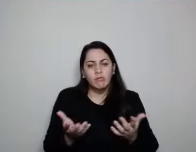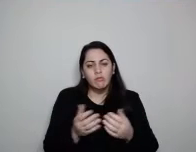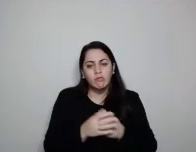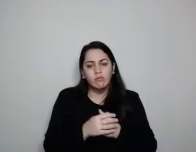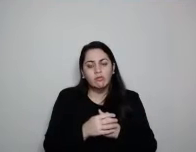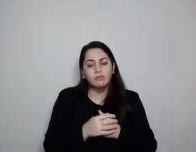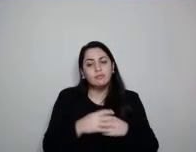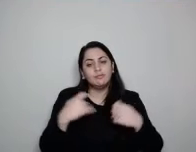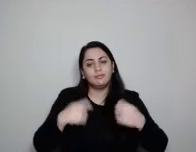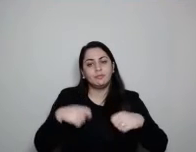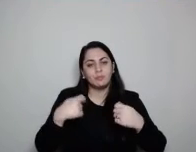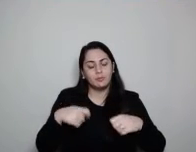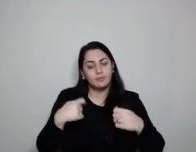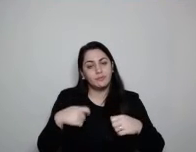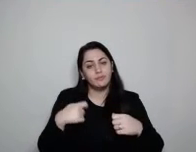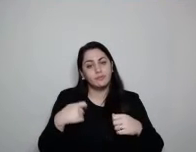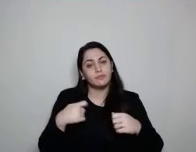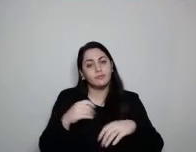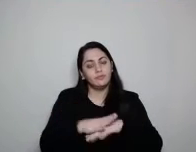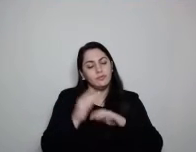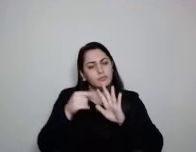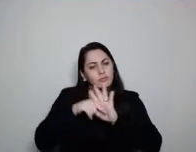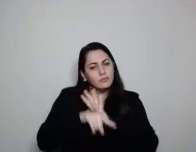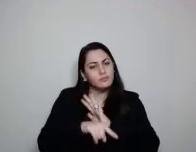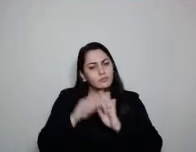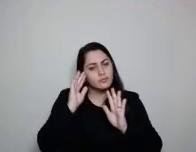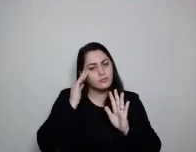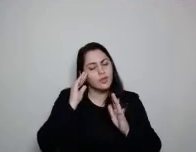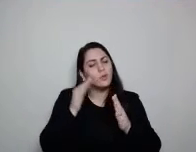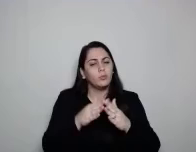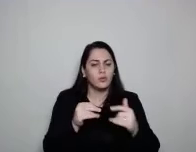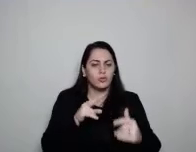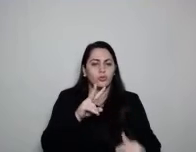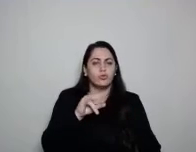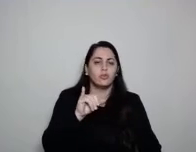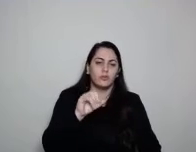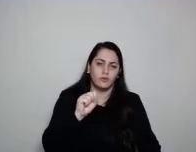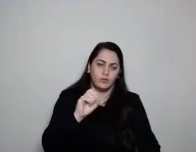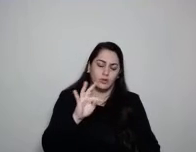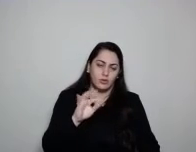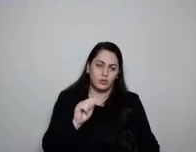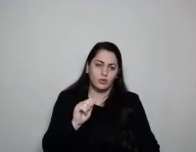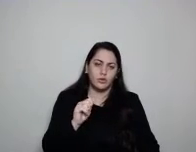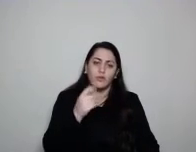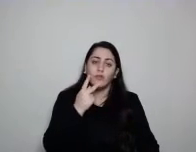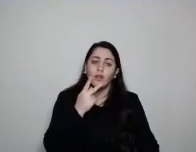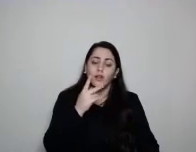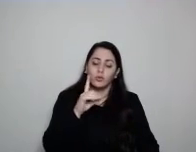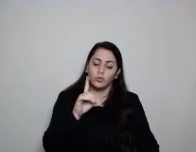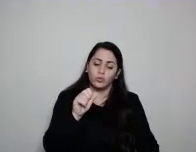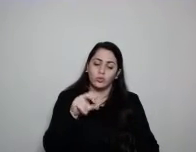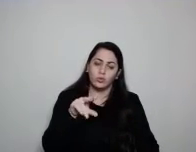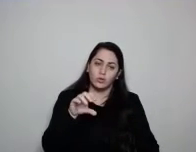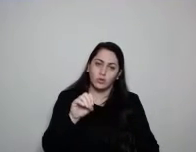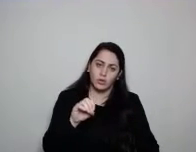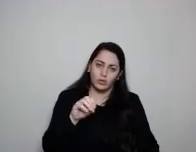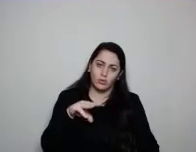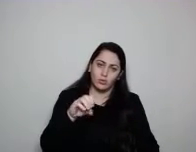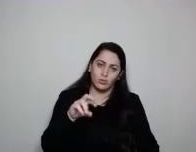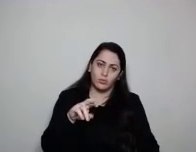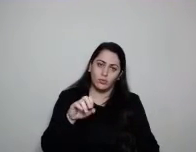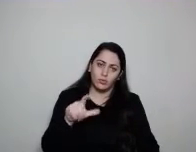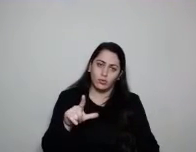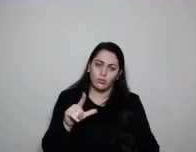precisavam ser aprofundadas. Daí meu pedido de vista. Relativamente também ao dano moral, me parece que um distrato unilateral não